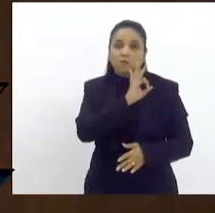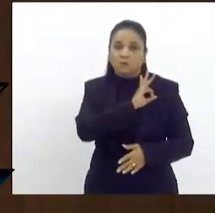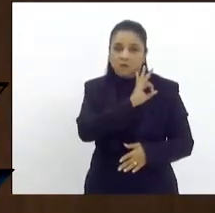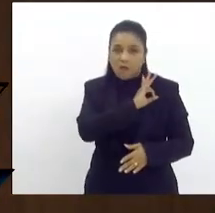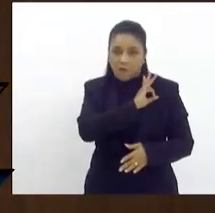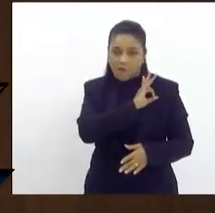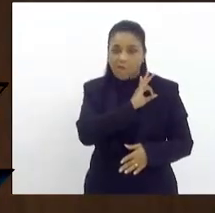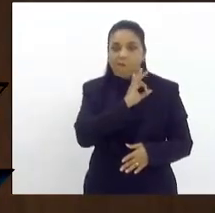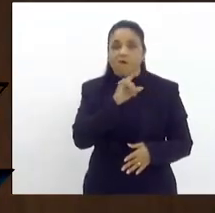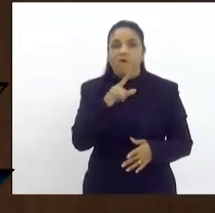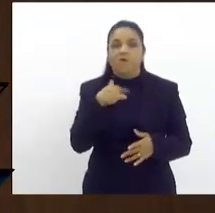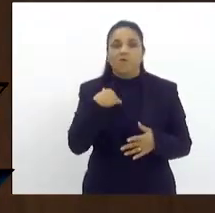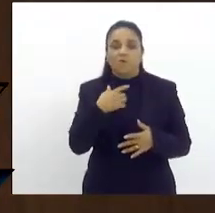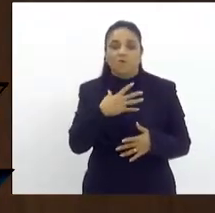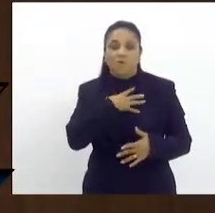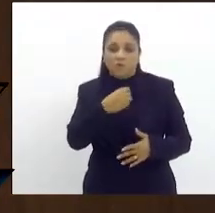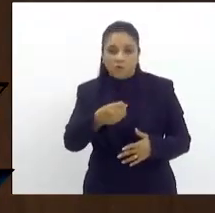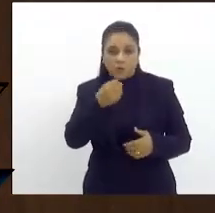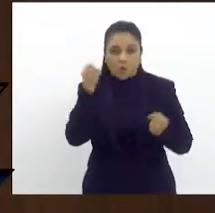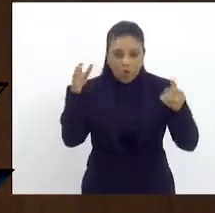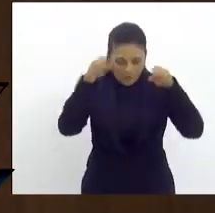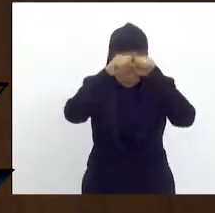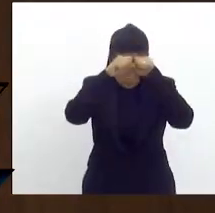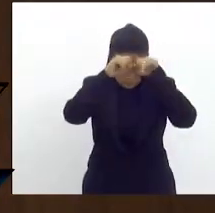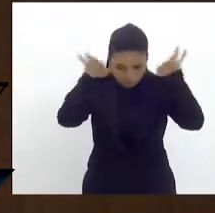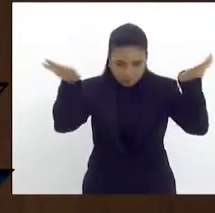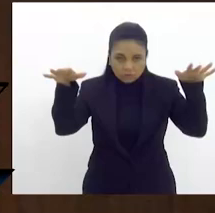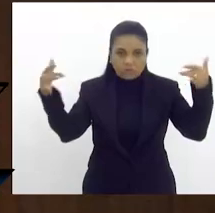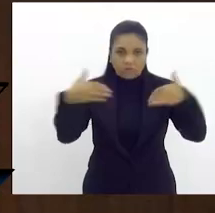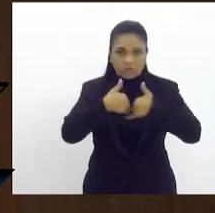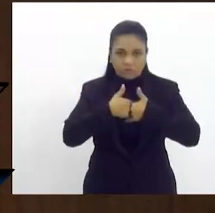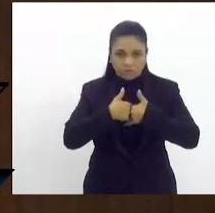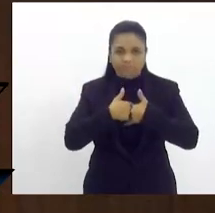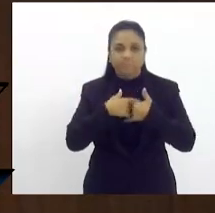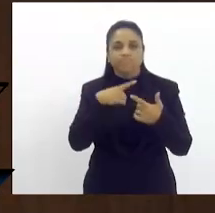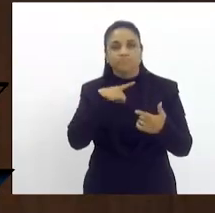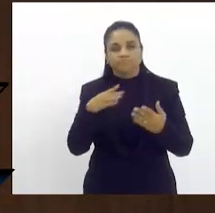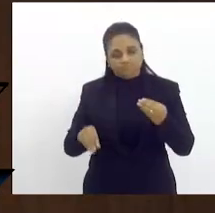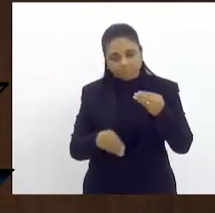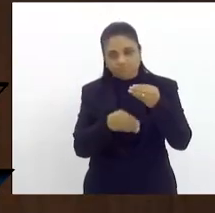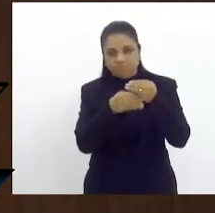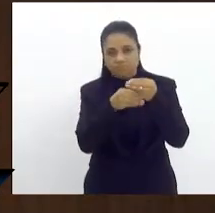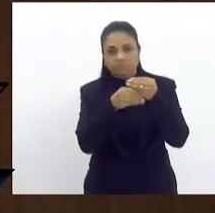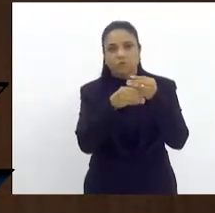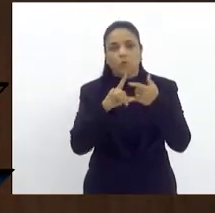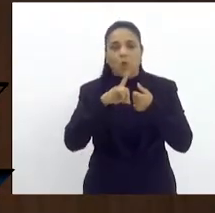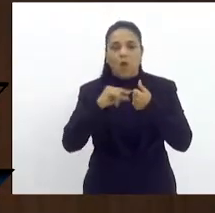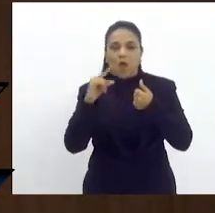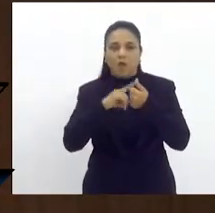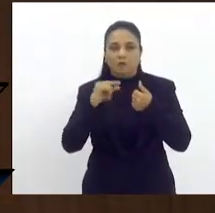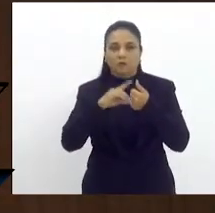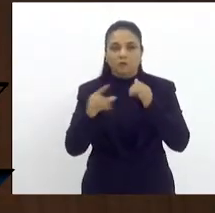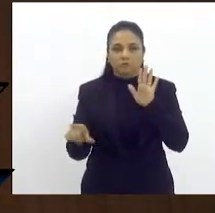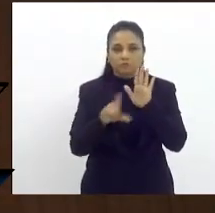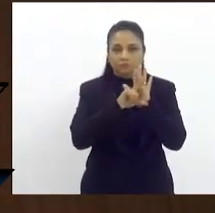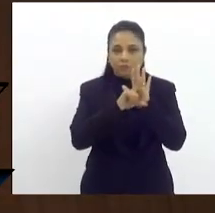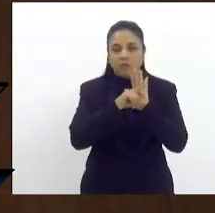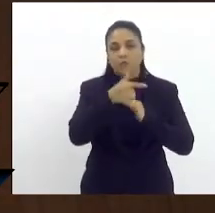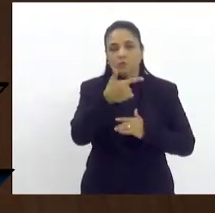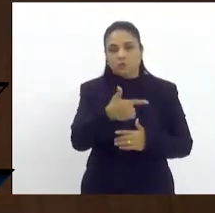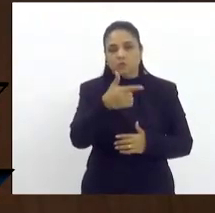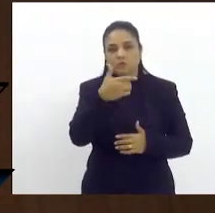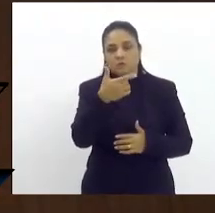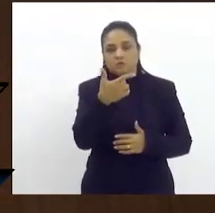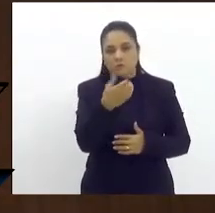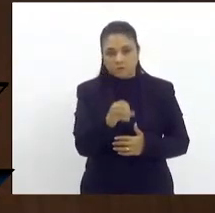fazem o requerimento né administrativo para receber o adicional de necessidade especial previsto no artigo 15 da lei complementar número 206